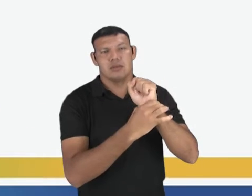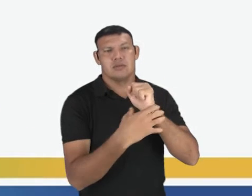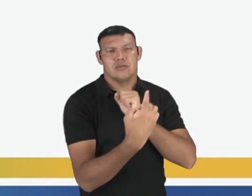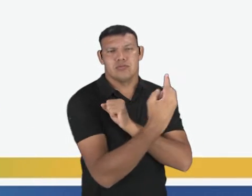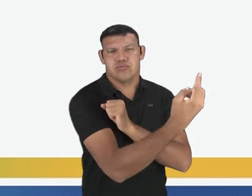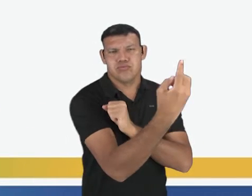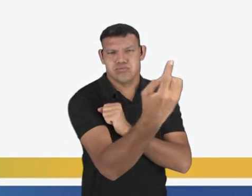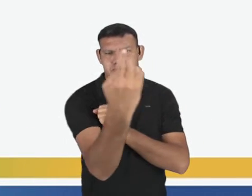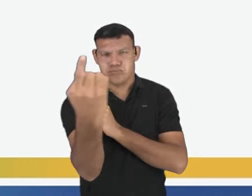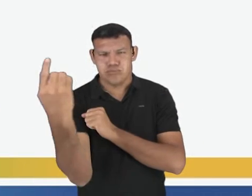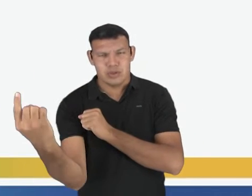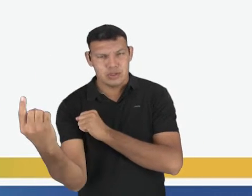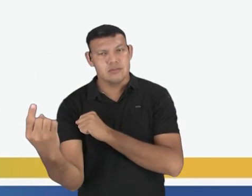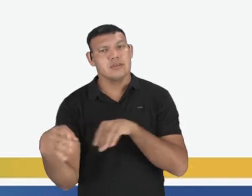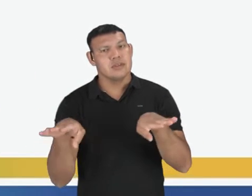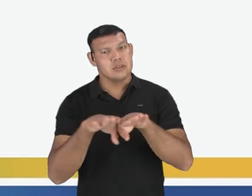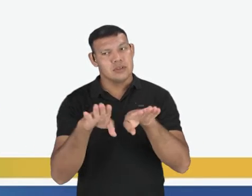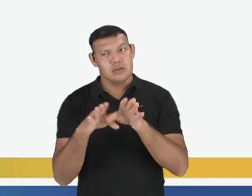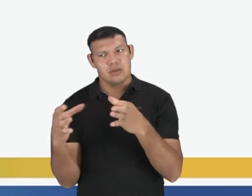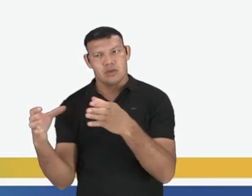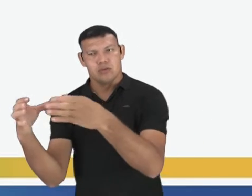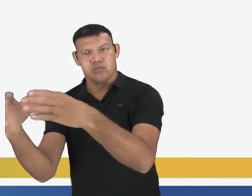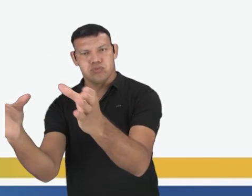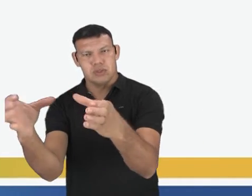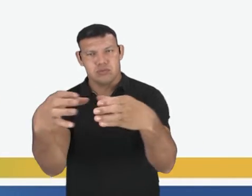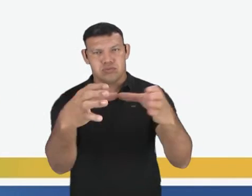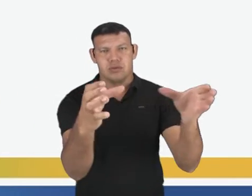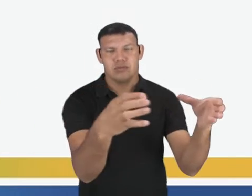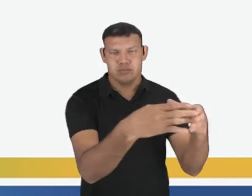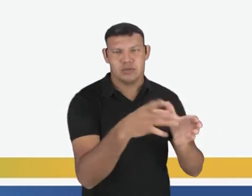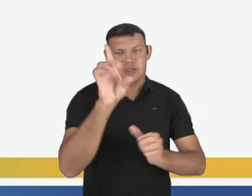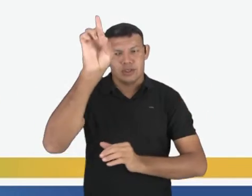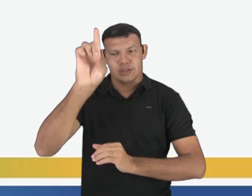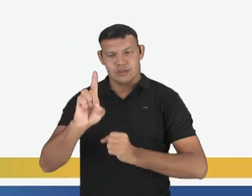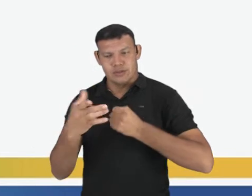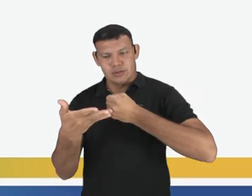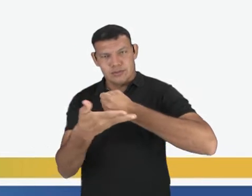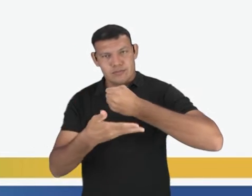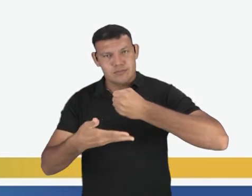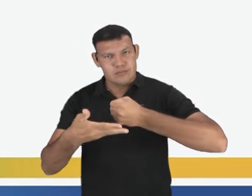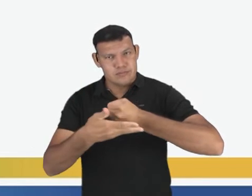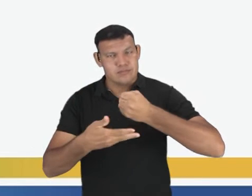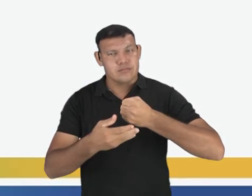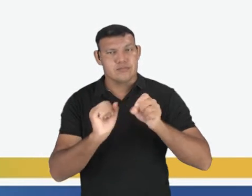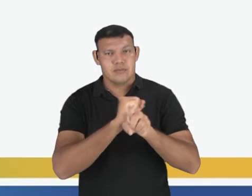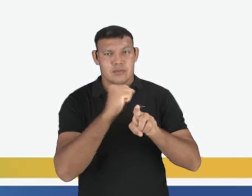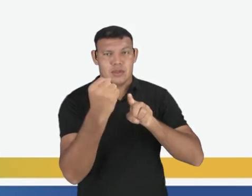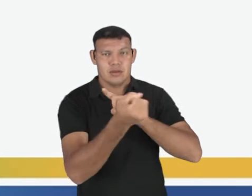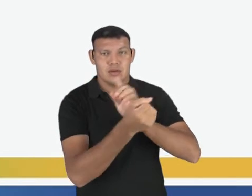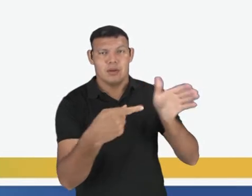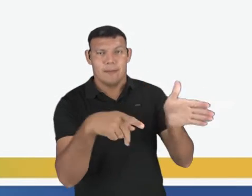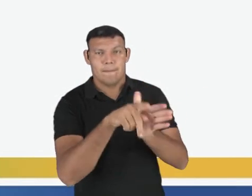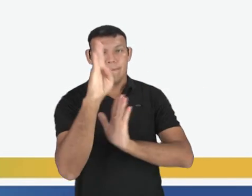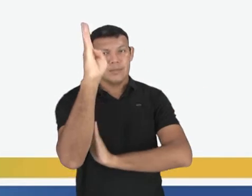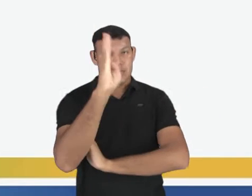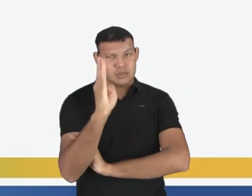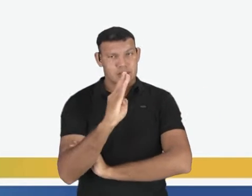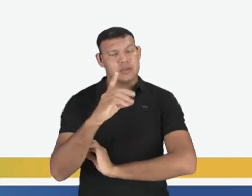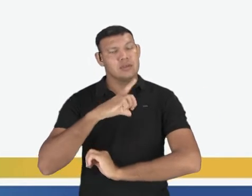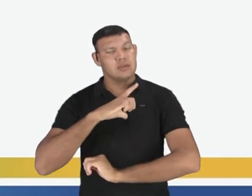e coletivos, né? Então, a gente tem aí o direito como base. No caso da nossa sociedade brasileira, né, a gente